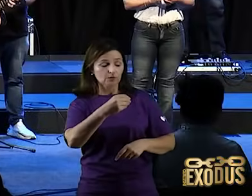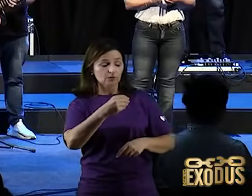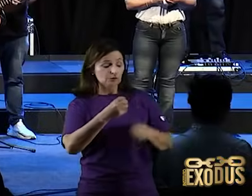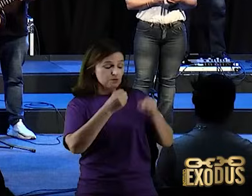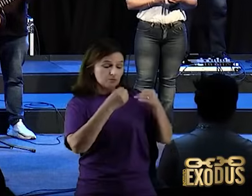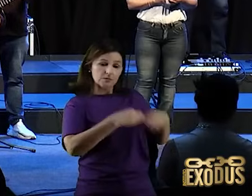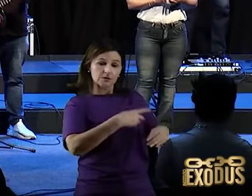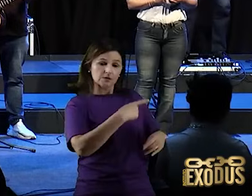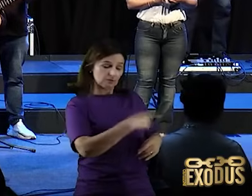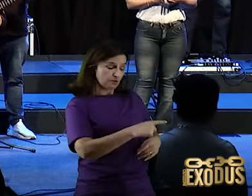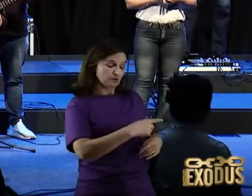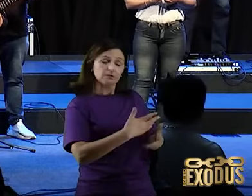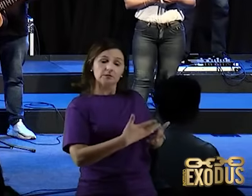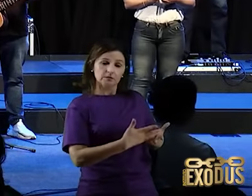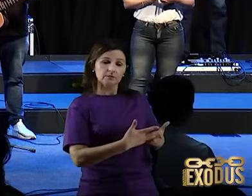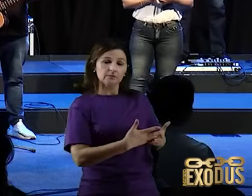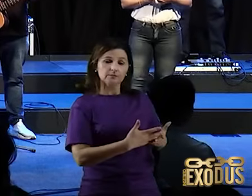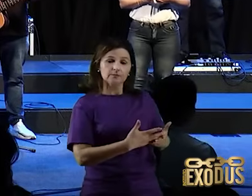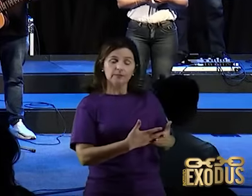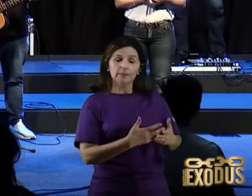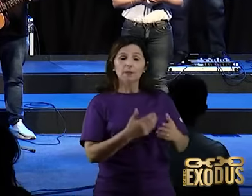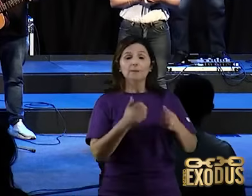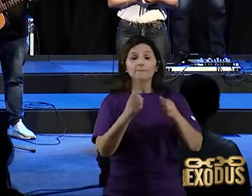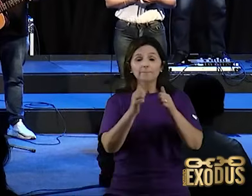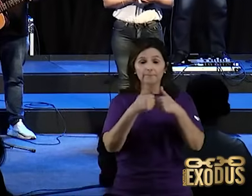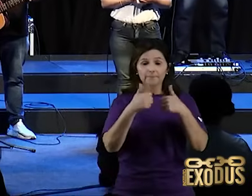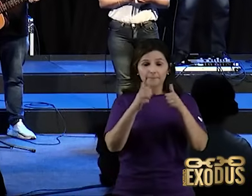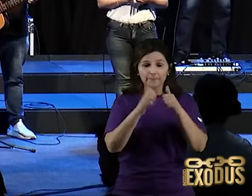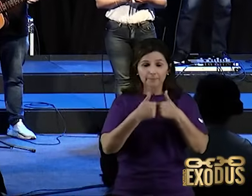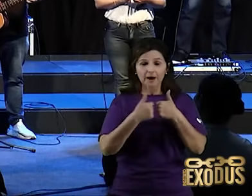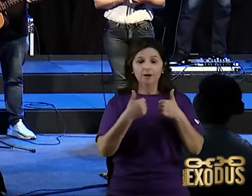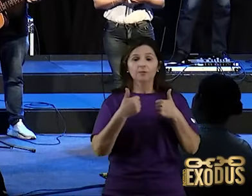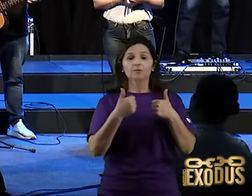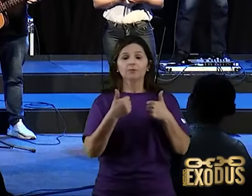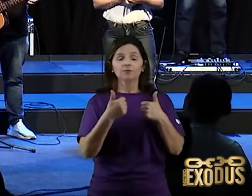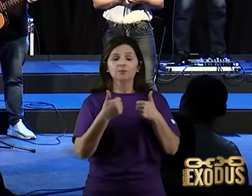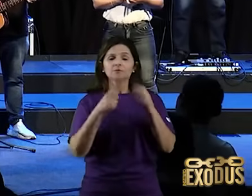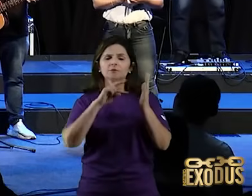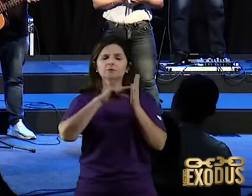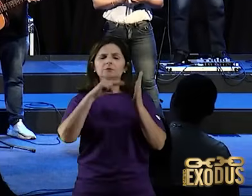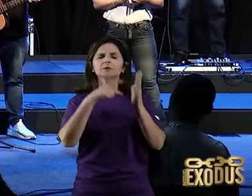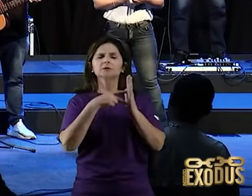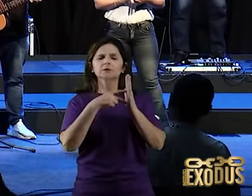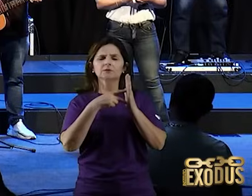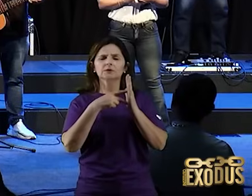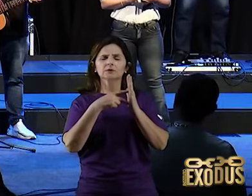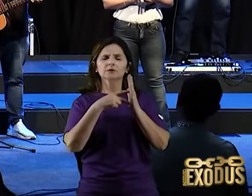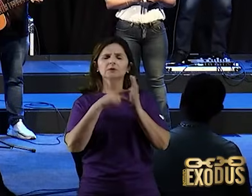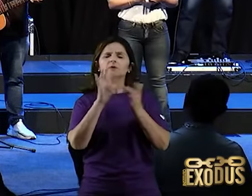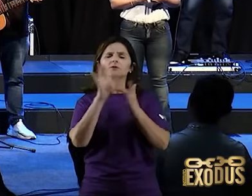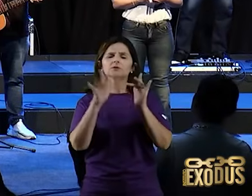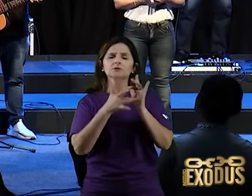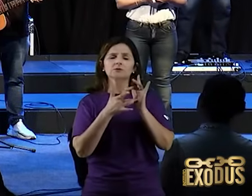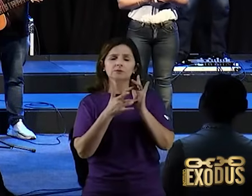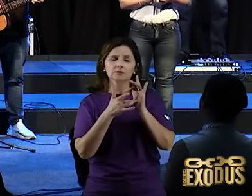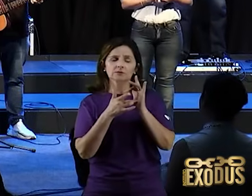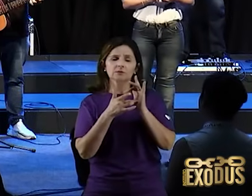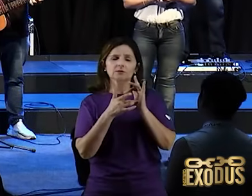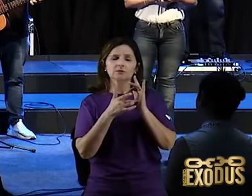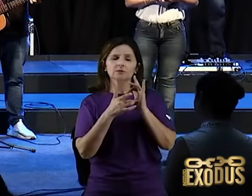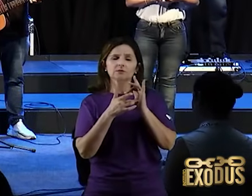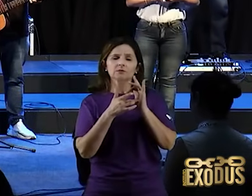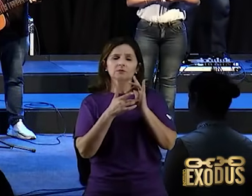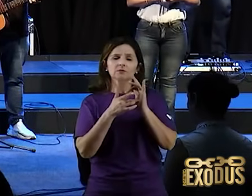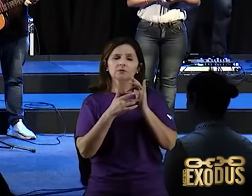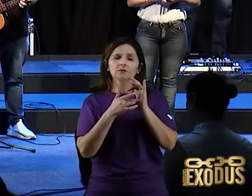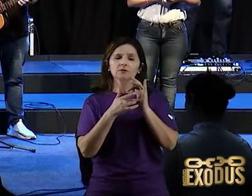carne não gente pão é pão mas esse pão aqui significa que Jesus ele foi